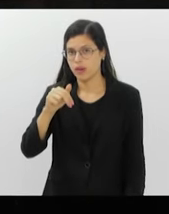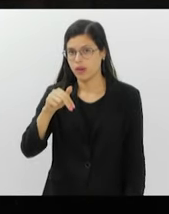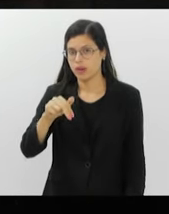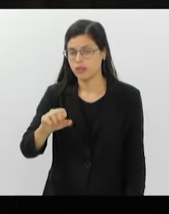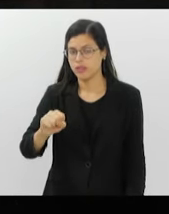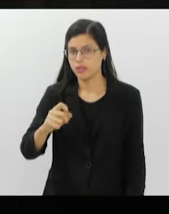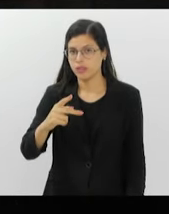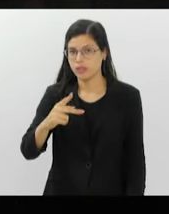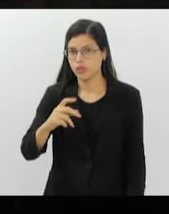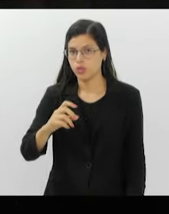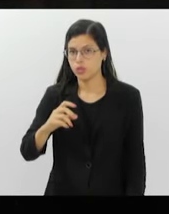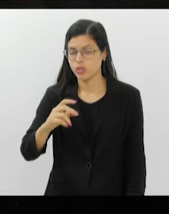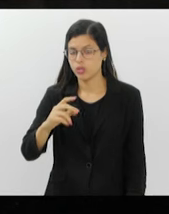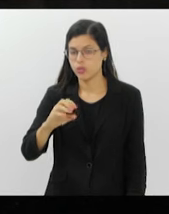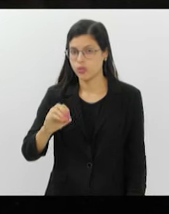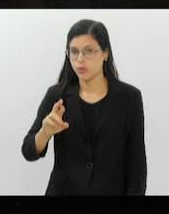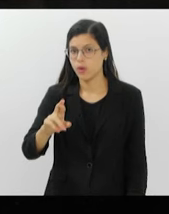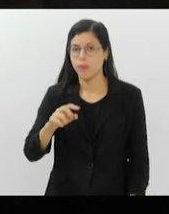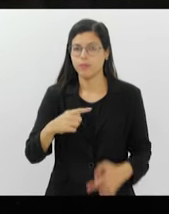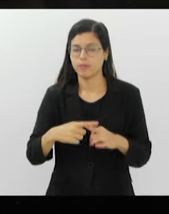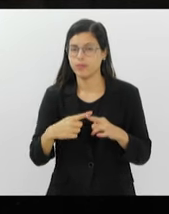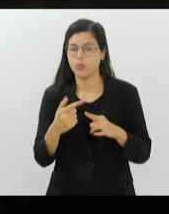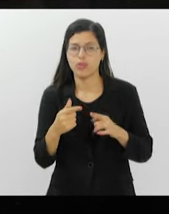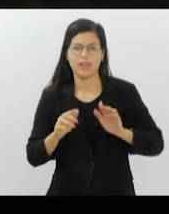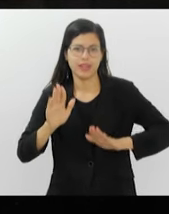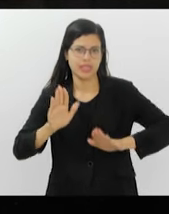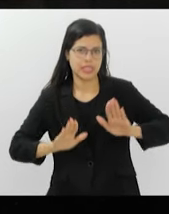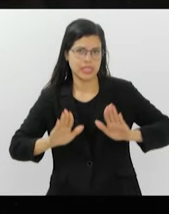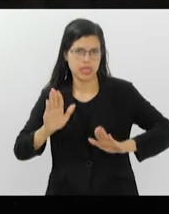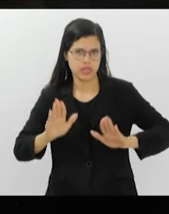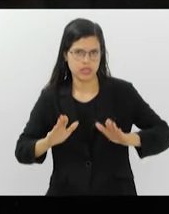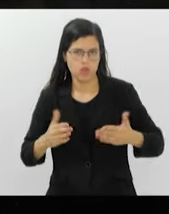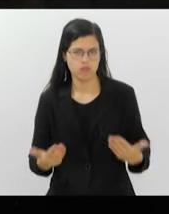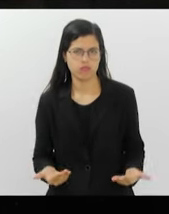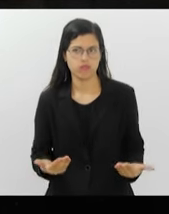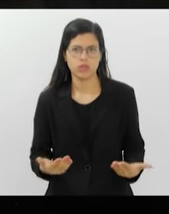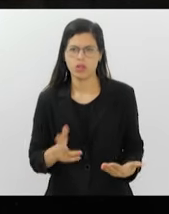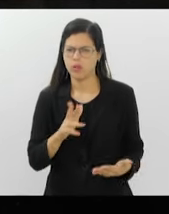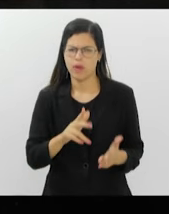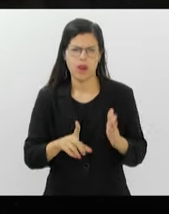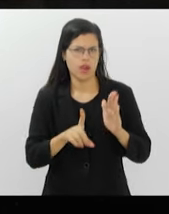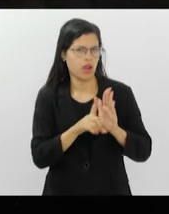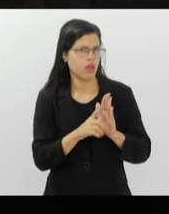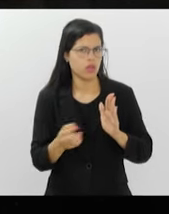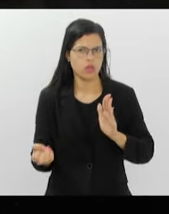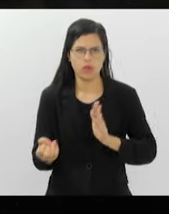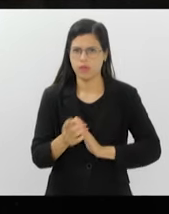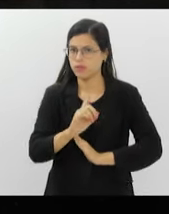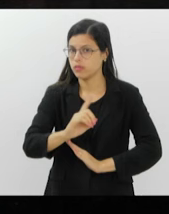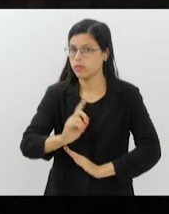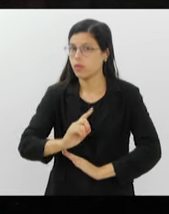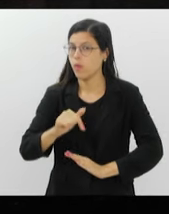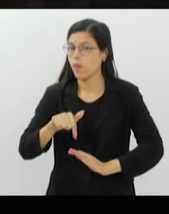faz licitação e olha não é lei nova é de